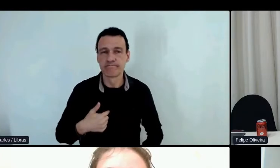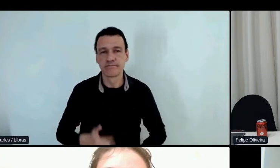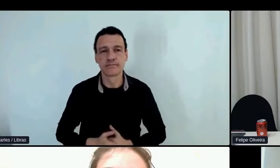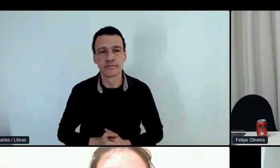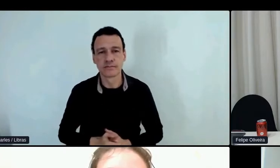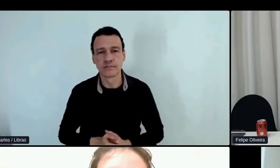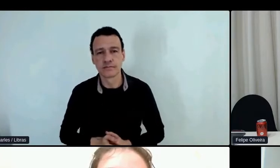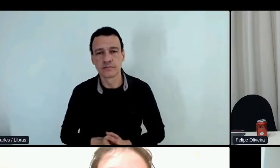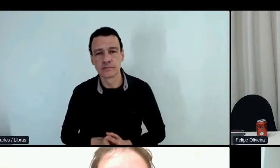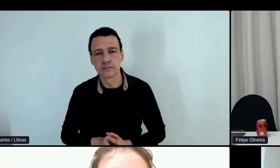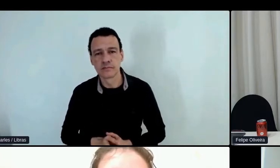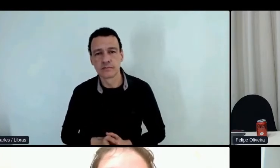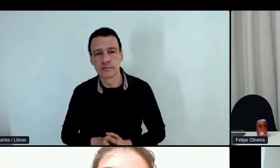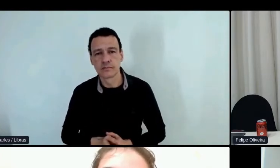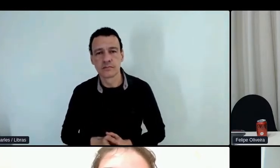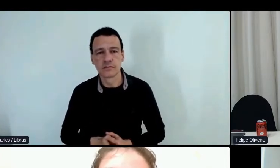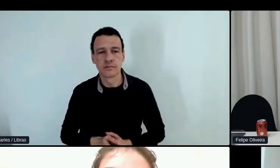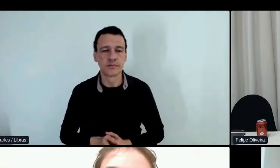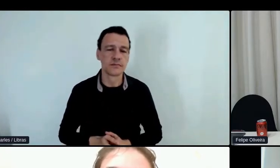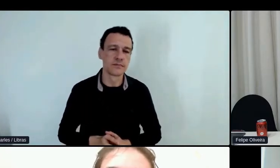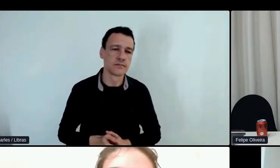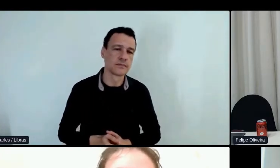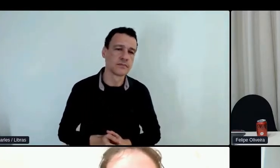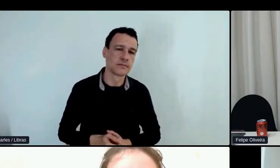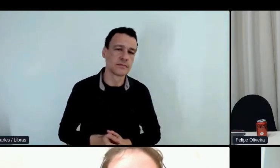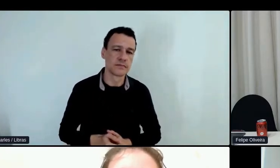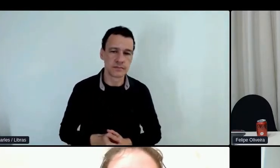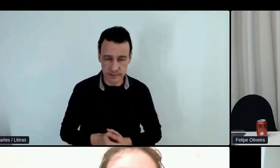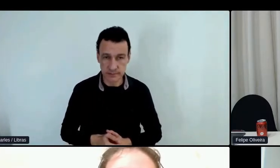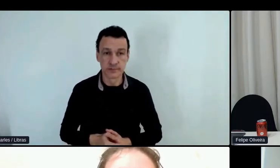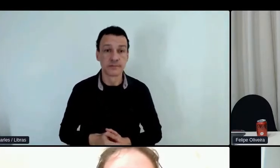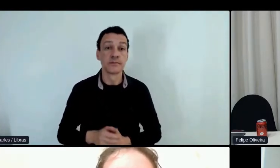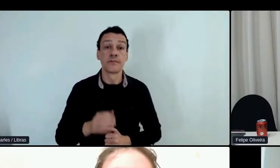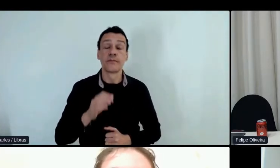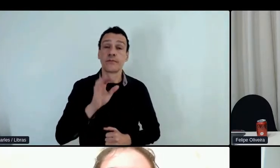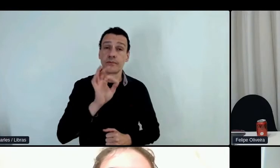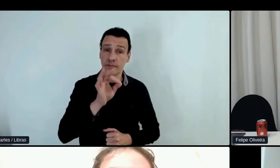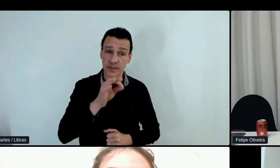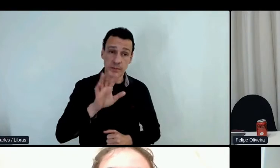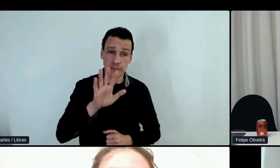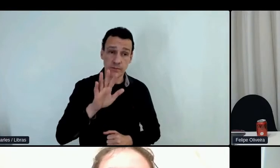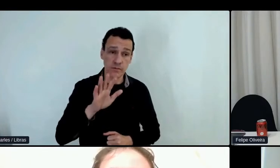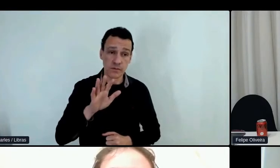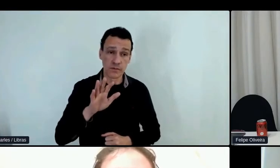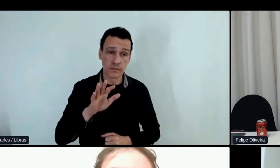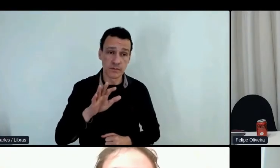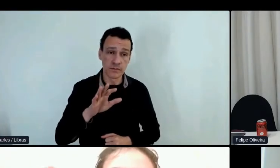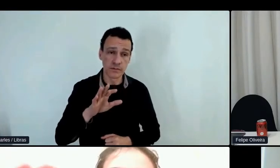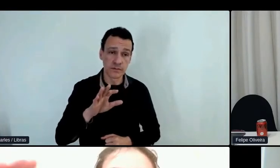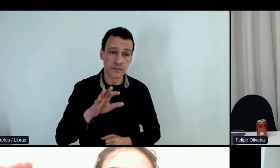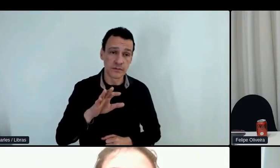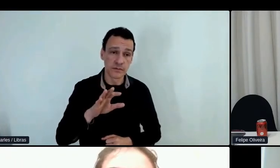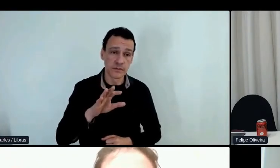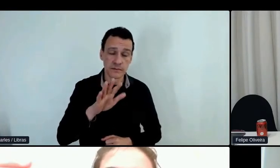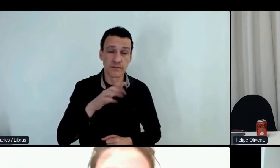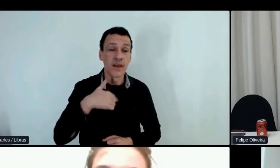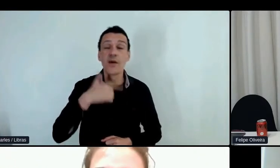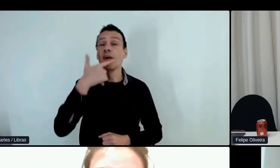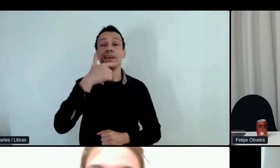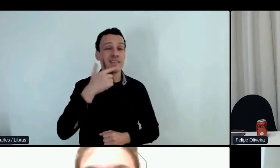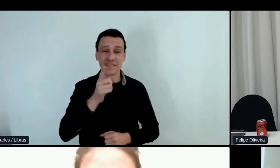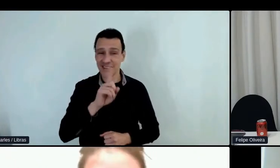se torna inacessível. Hoje, ainda bem que eu estou num lugar que não é assim, que realmente ele me dá esse suporte para que eu